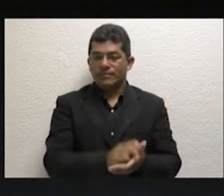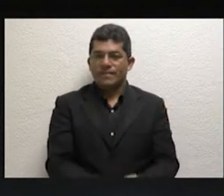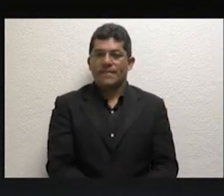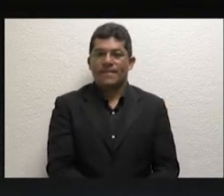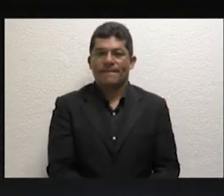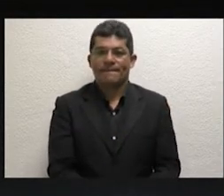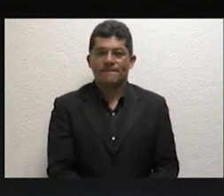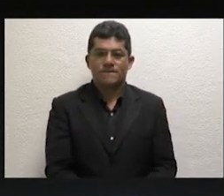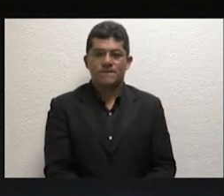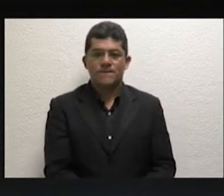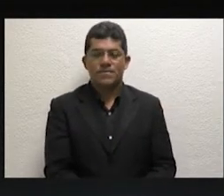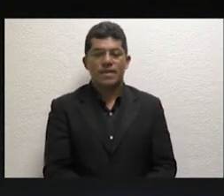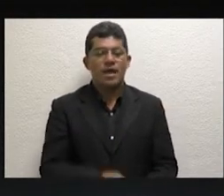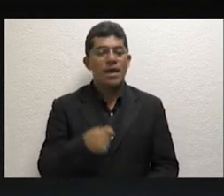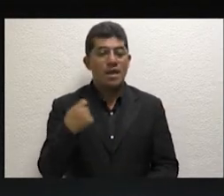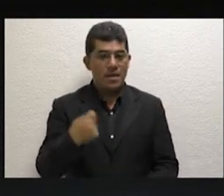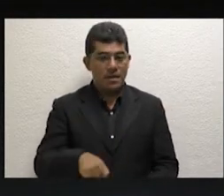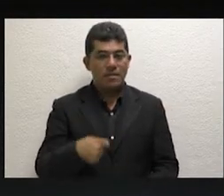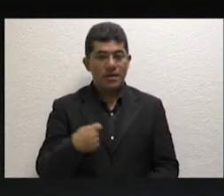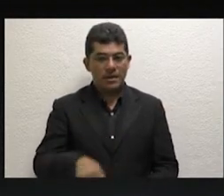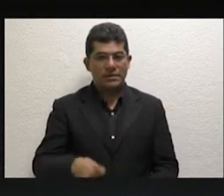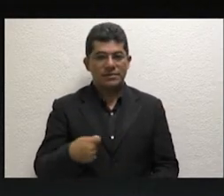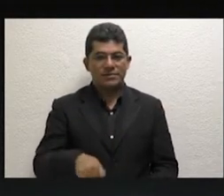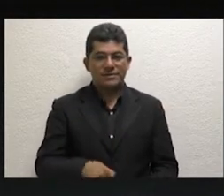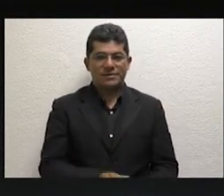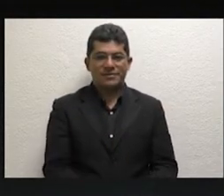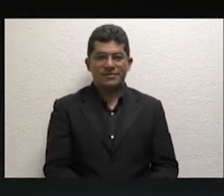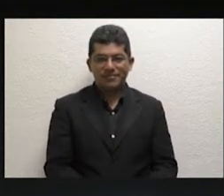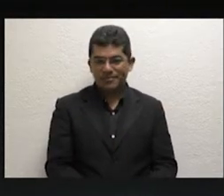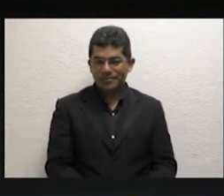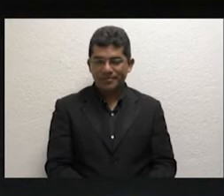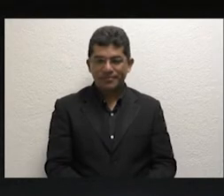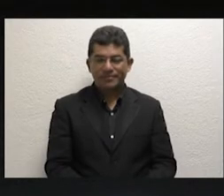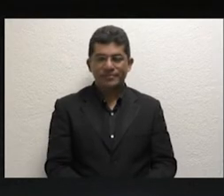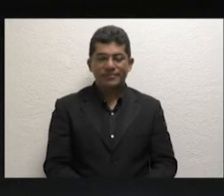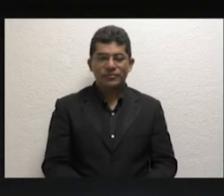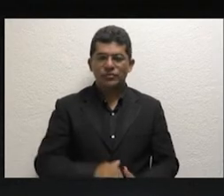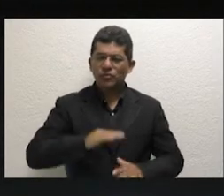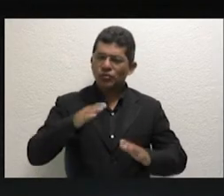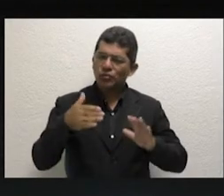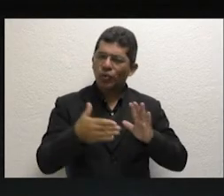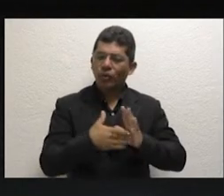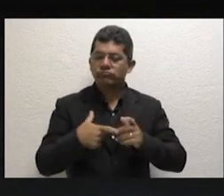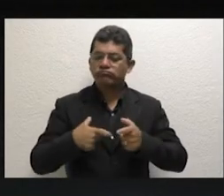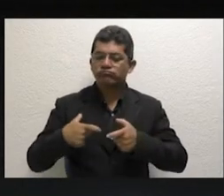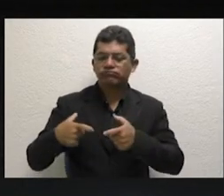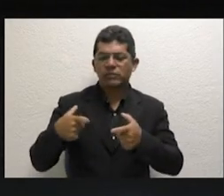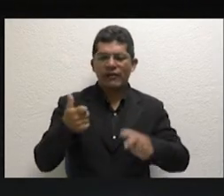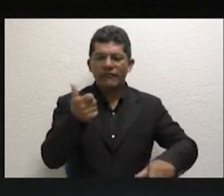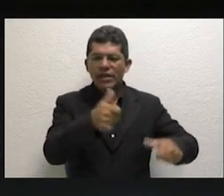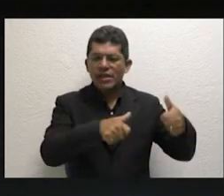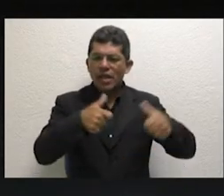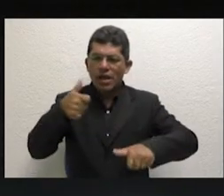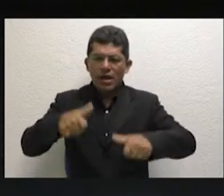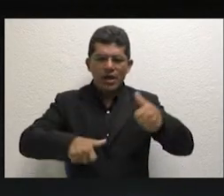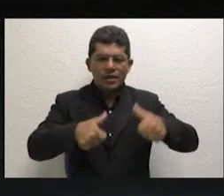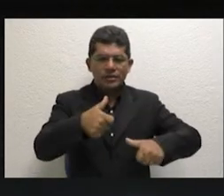que precisa todas as áreas do governo serem avaliadas